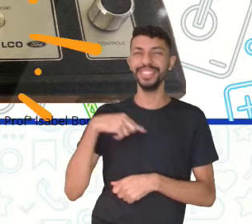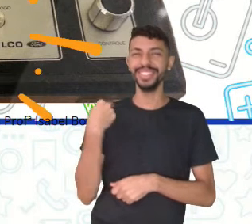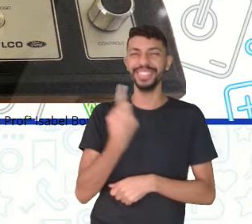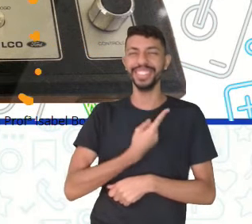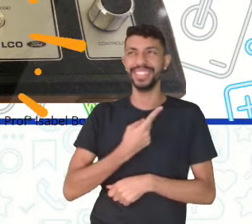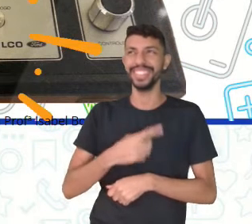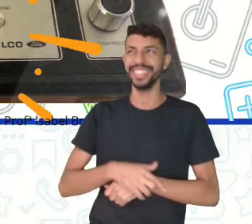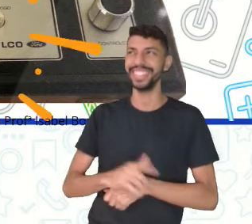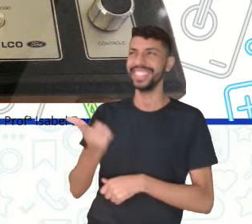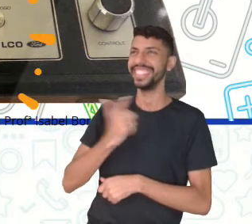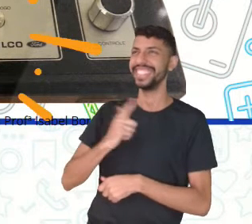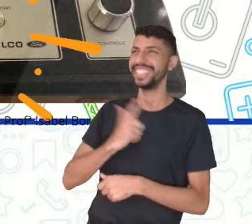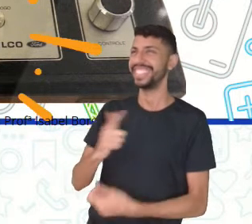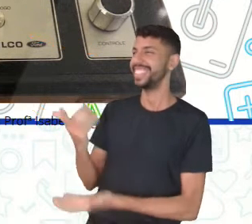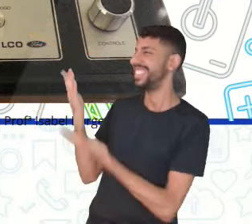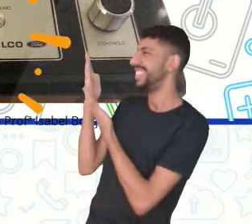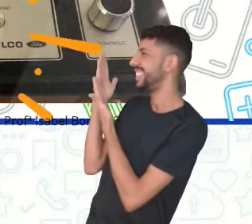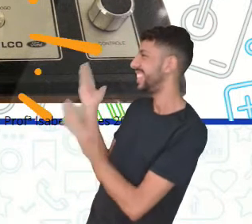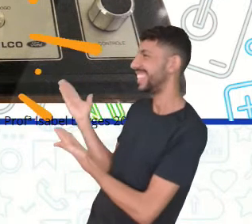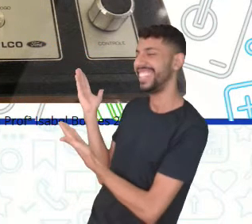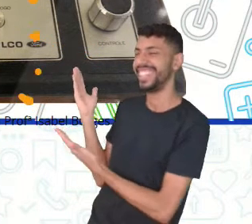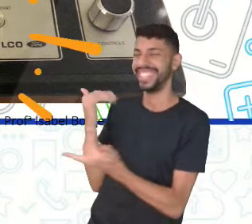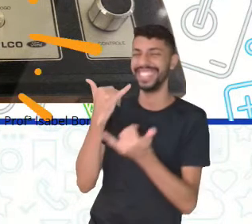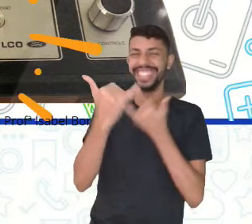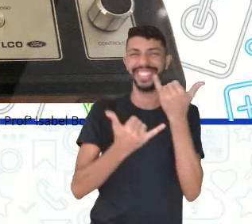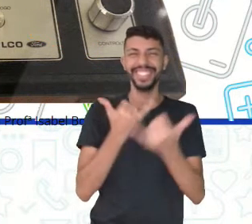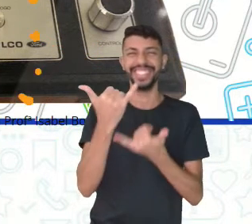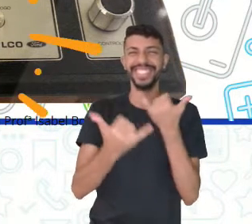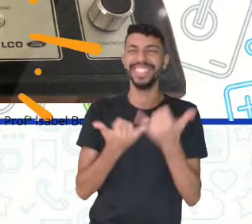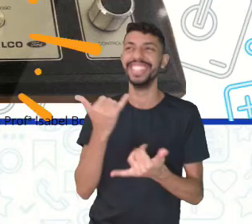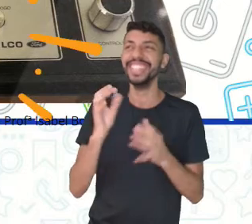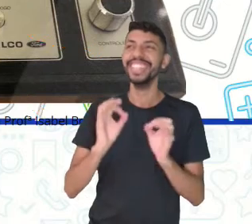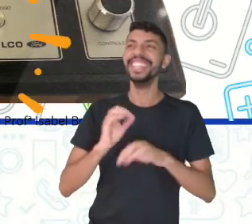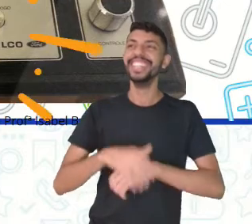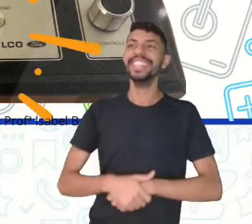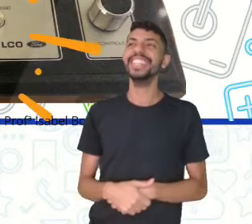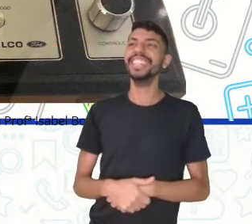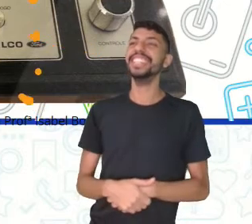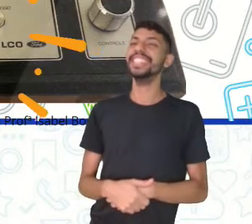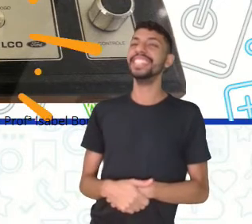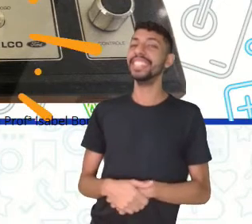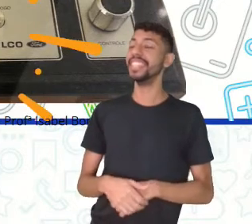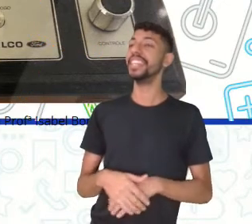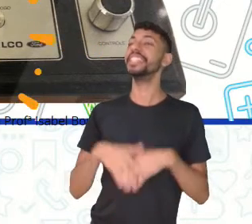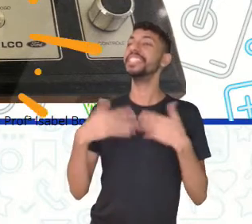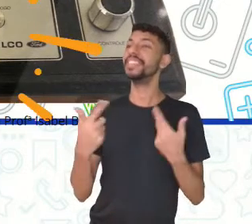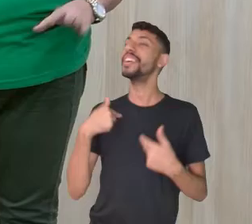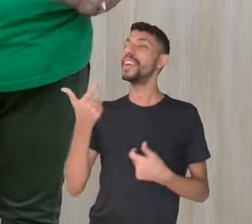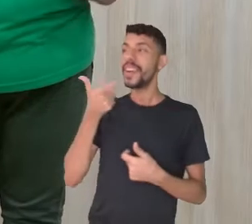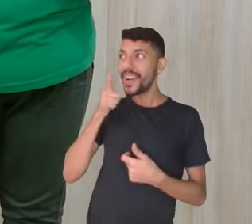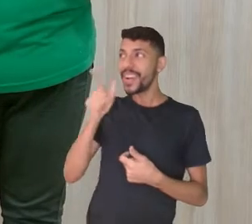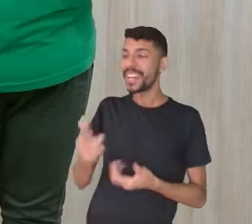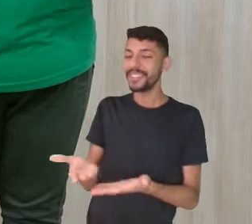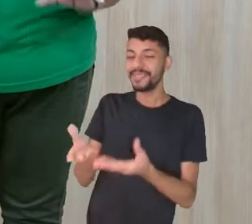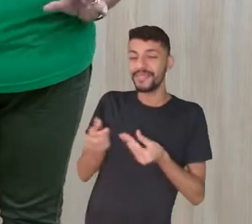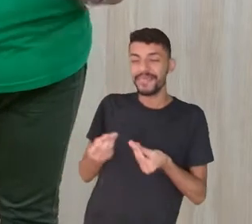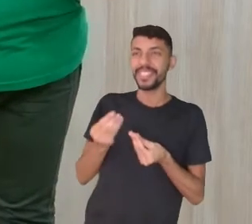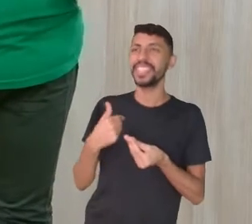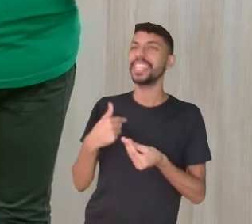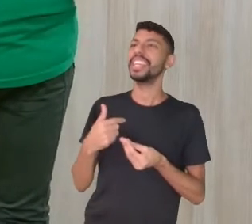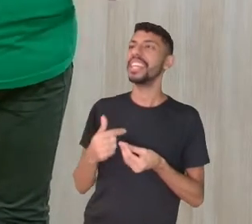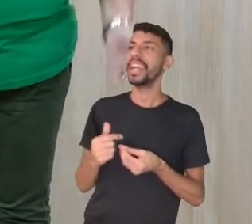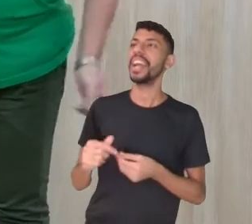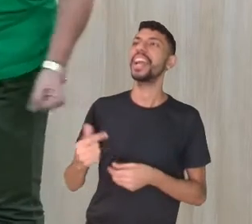nós tínhamos esse jogo. Professora, pois é, eu ganhei de presente, eu acho que eu era uma aluna boa, eu